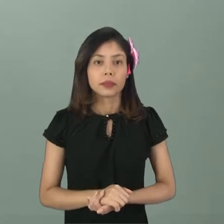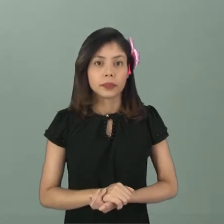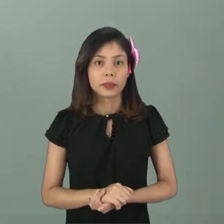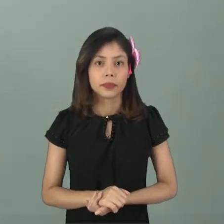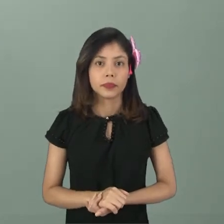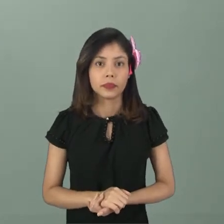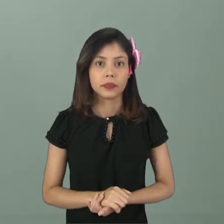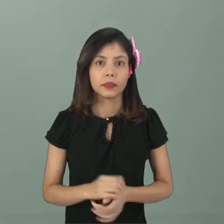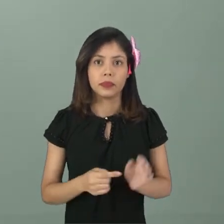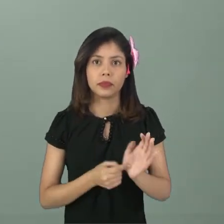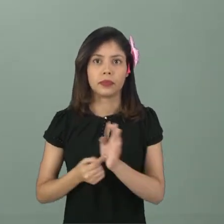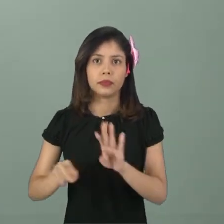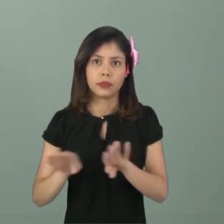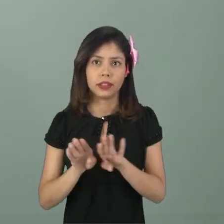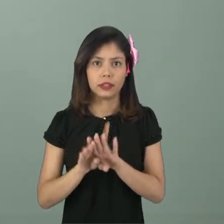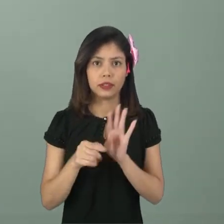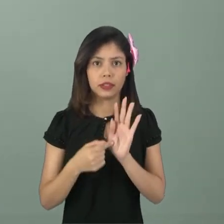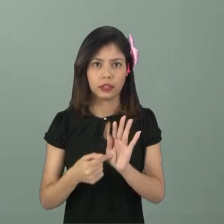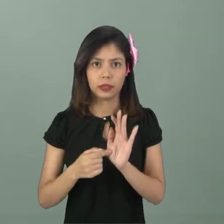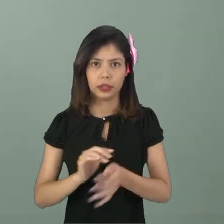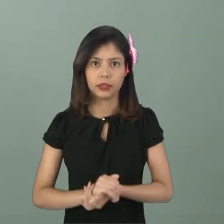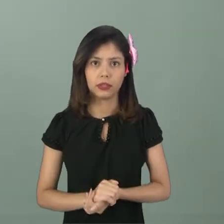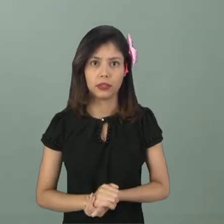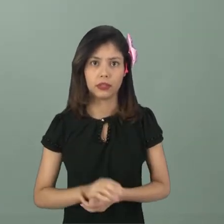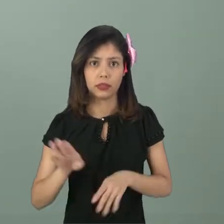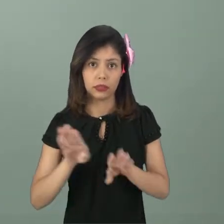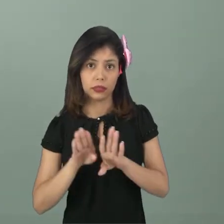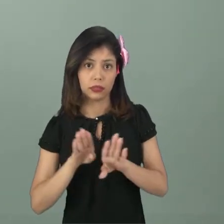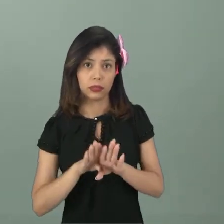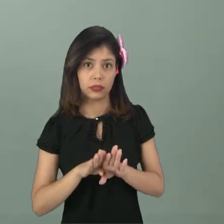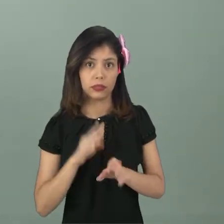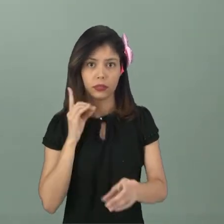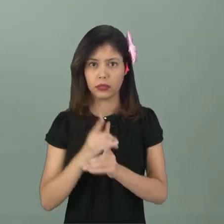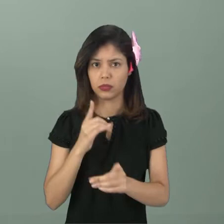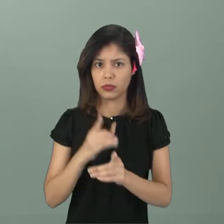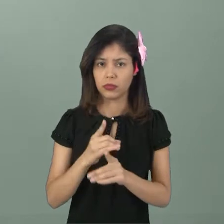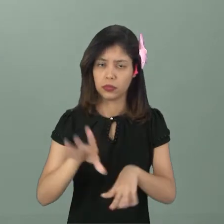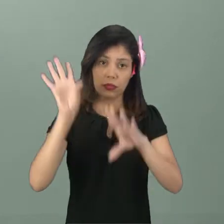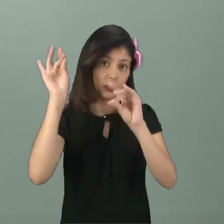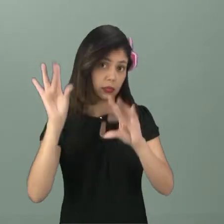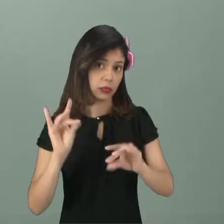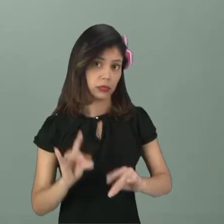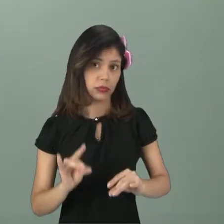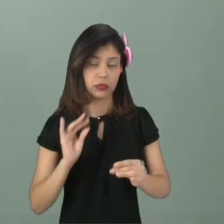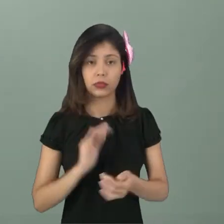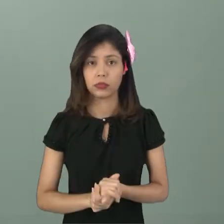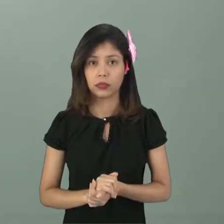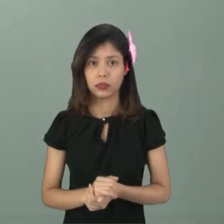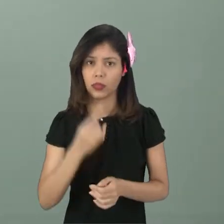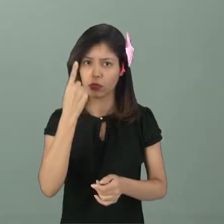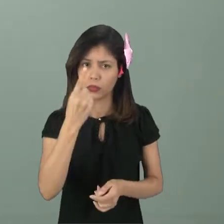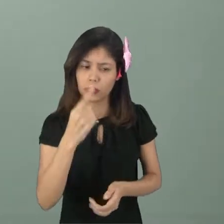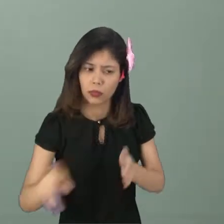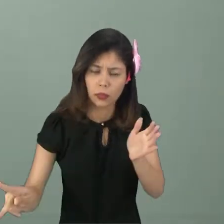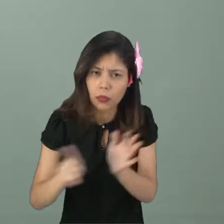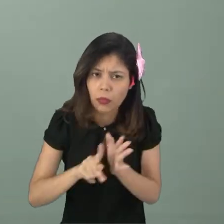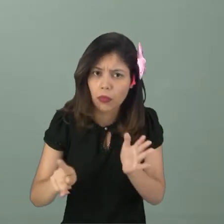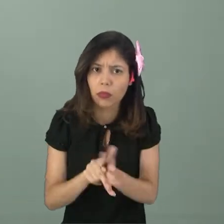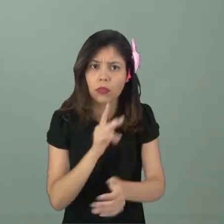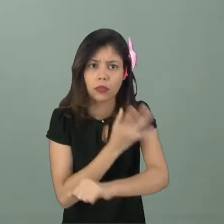eles foram também descobrindo que cada fase dessa era boa para um tipo de